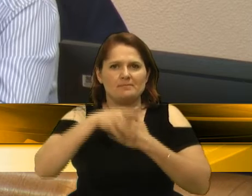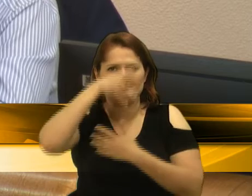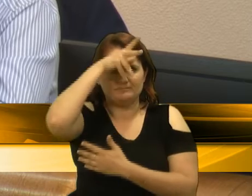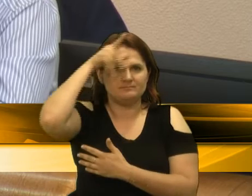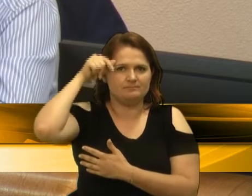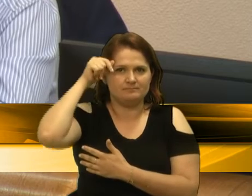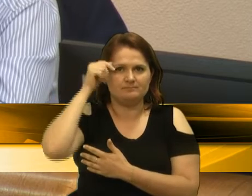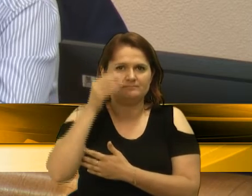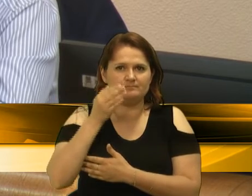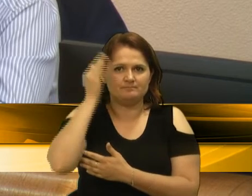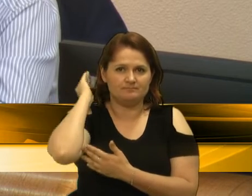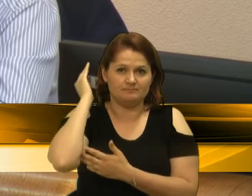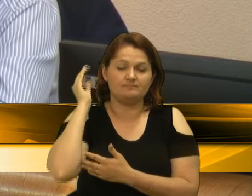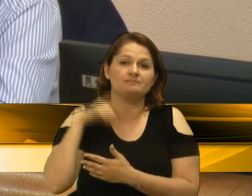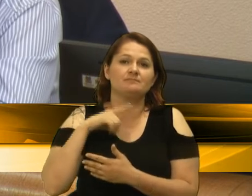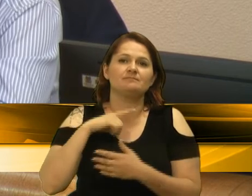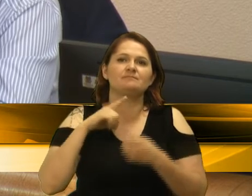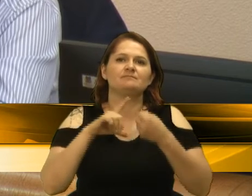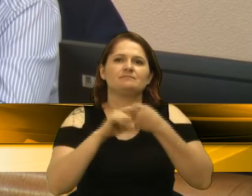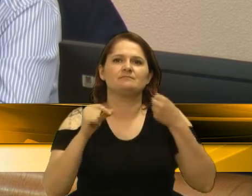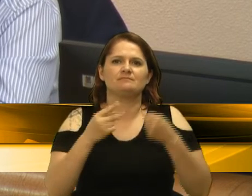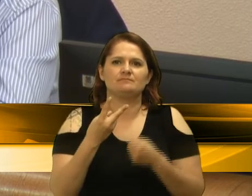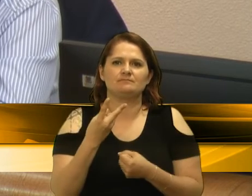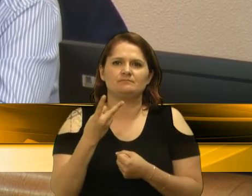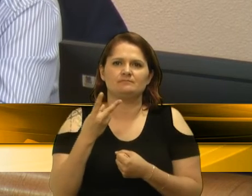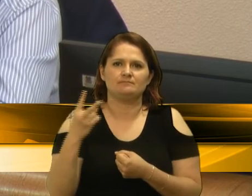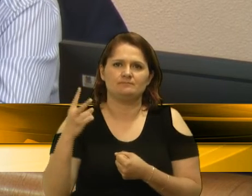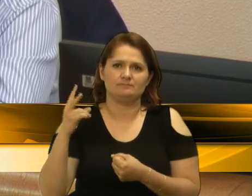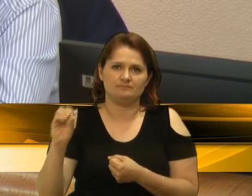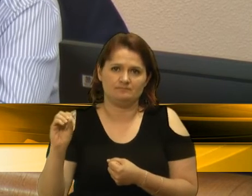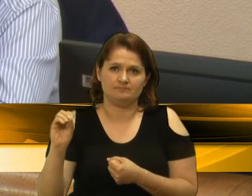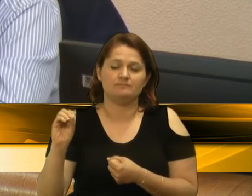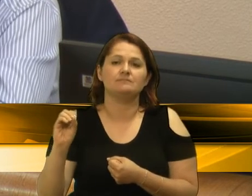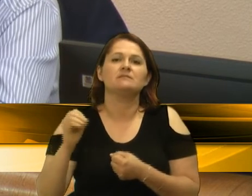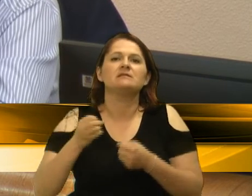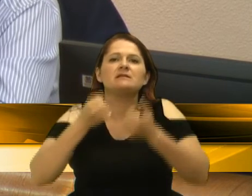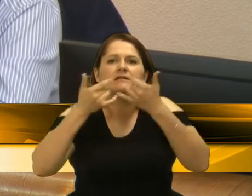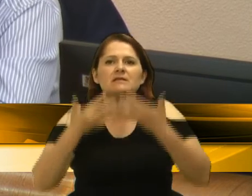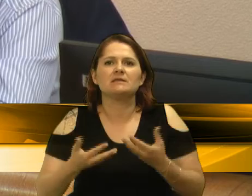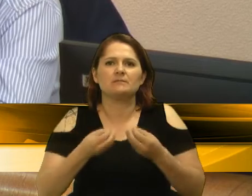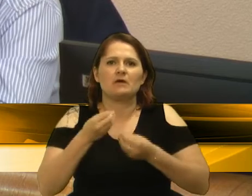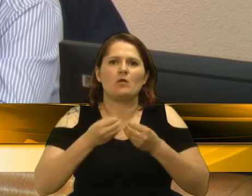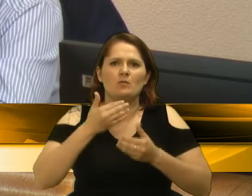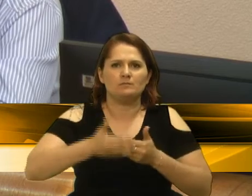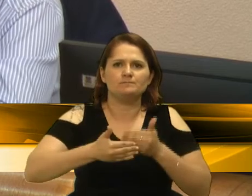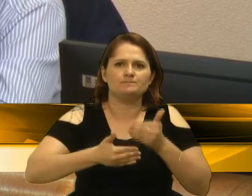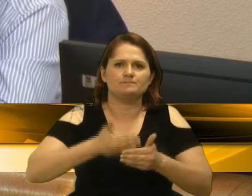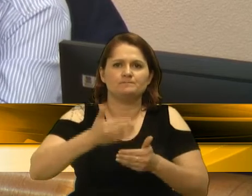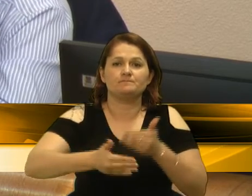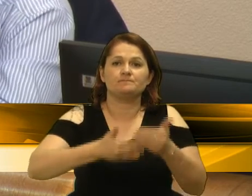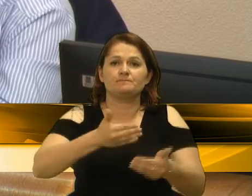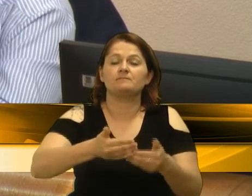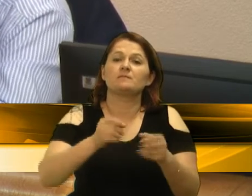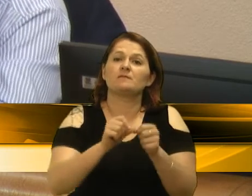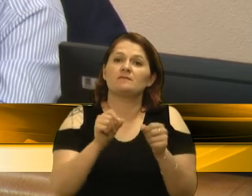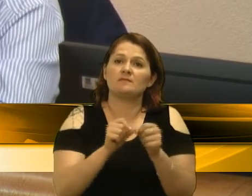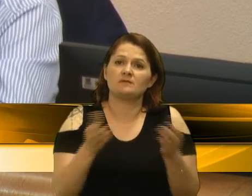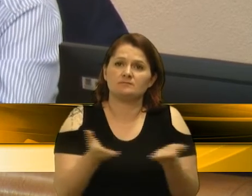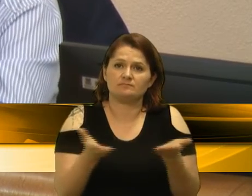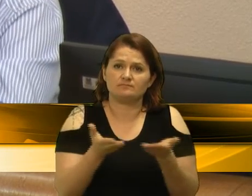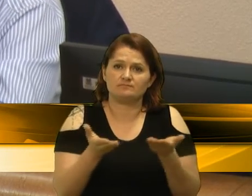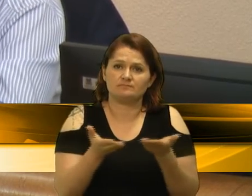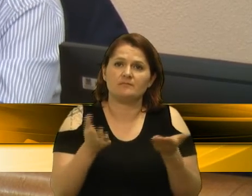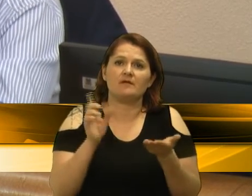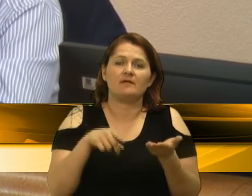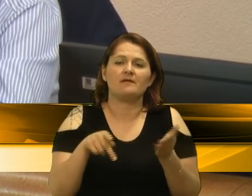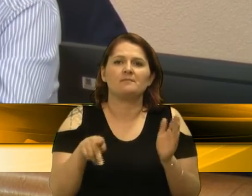da Câmara Municipal de Caxias do Sul, em seu artigo 220, descreve o procedimento a ser observado para a espécie, verificando-se nessa linha especial pelo